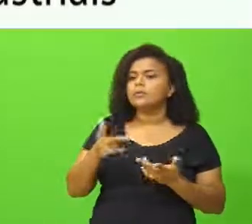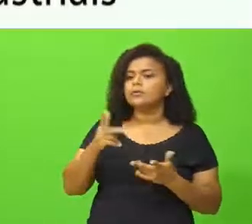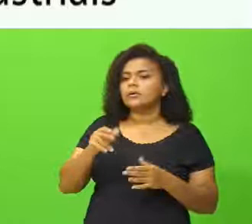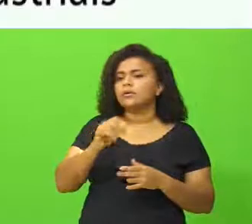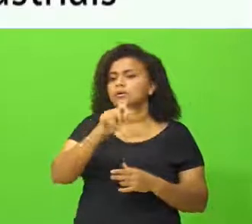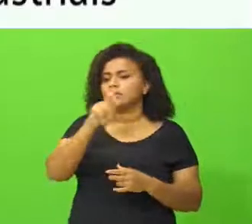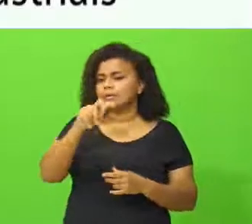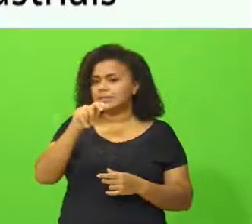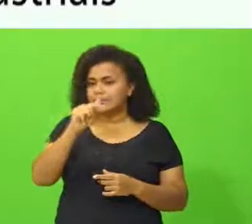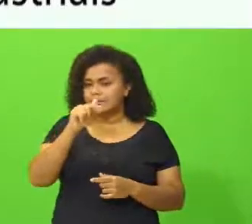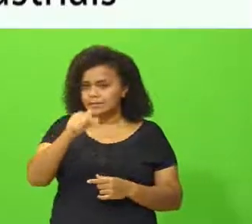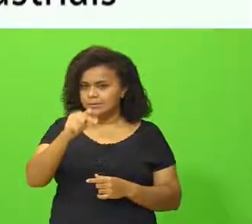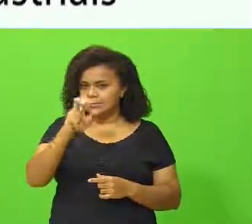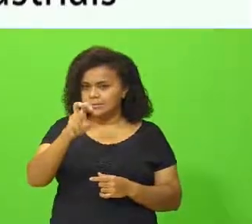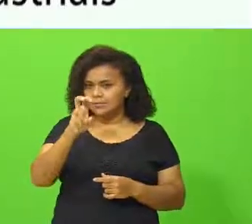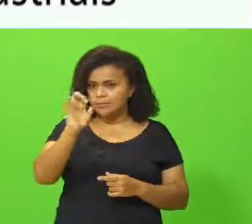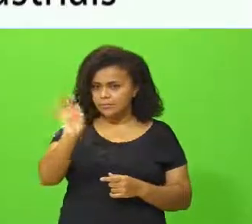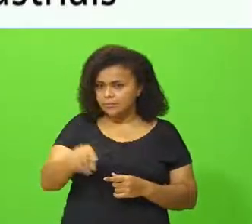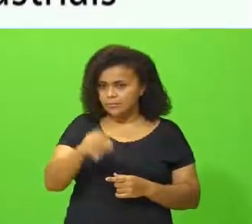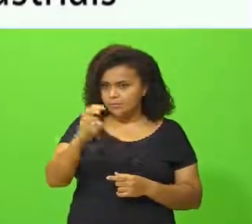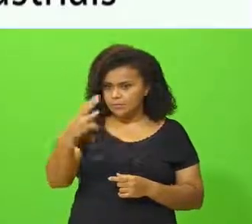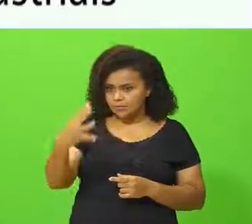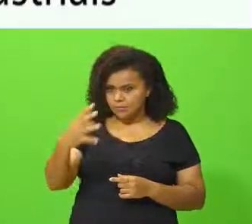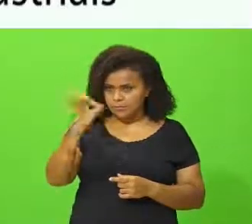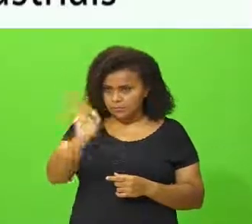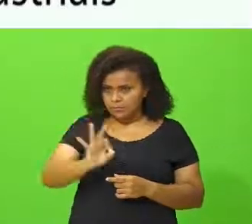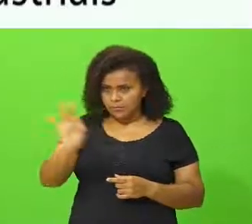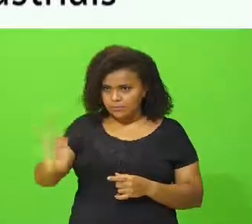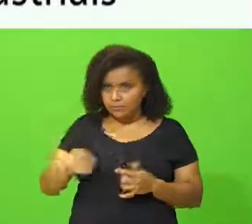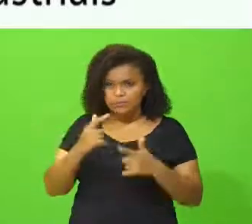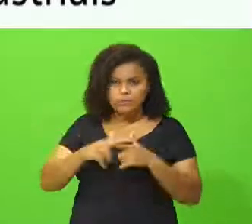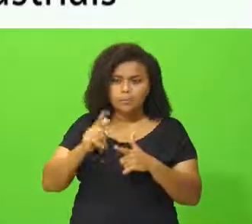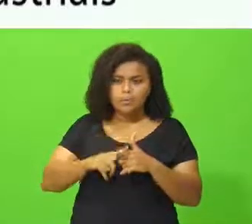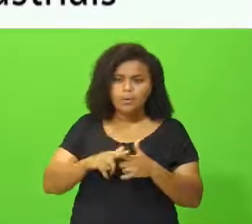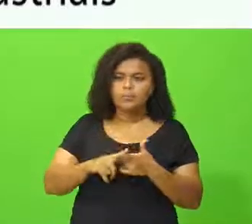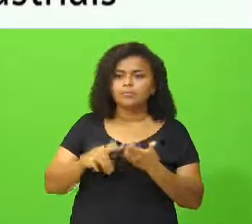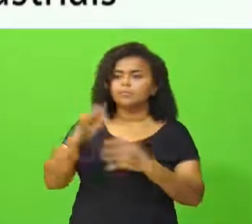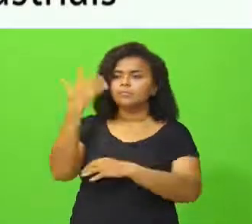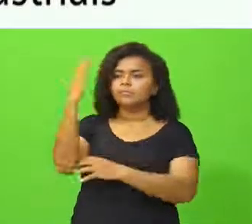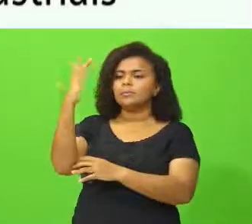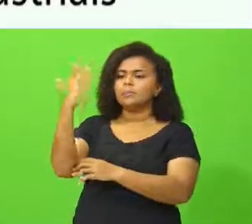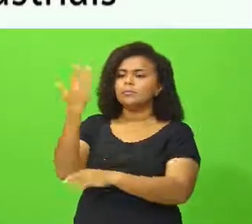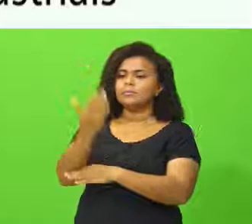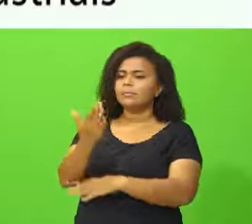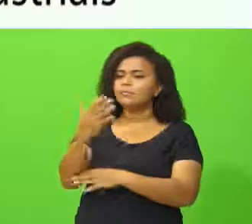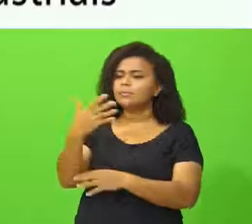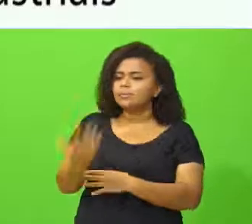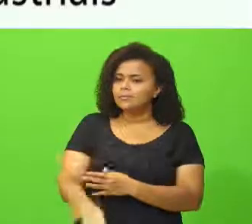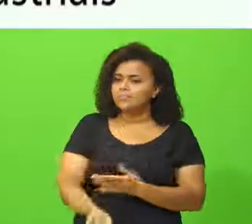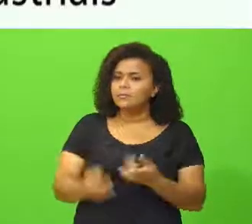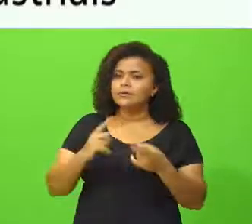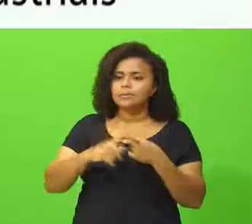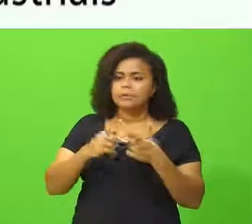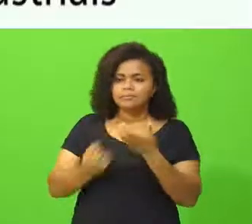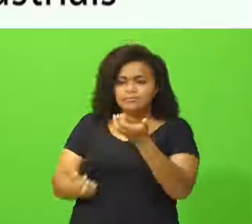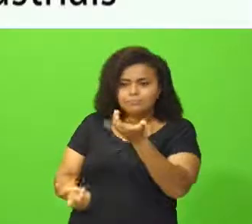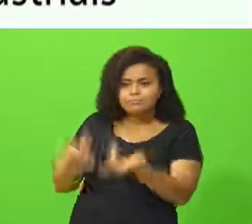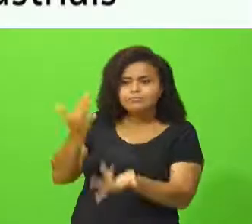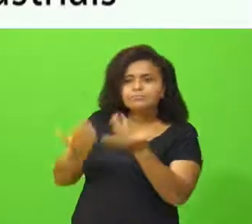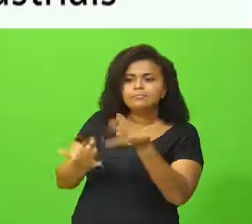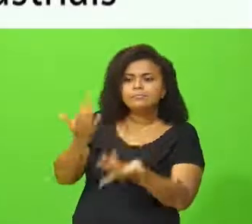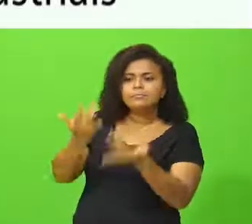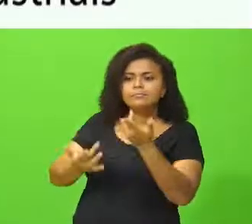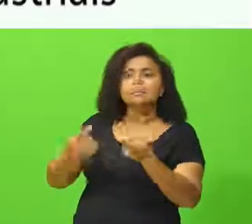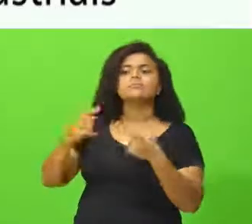aproximado, responsável. Por isso são os desmatamentos e as queimadas, principalmente. E aí a gente vai lembrar, em especial aqui